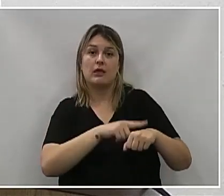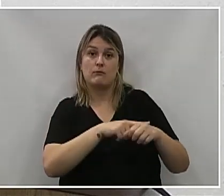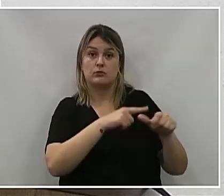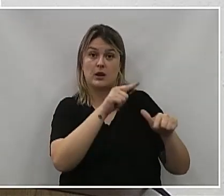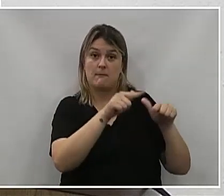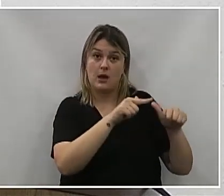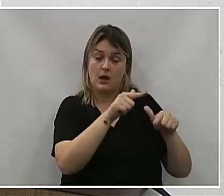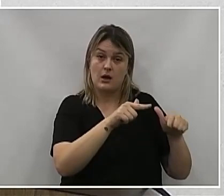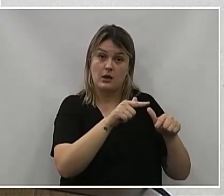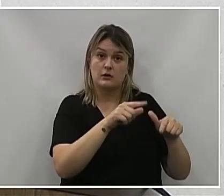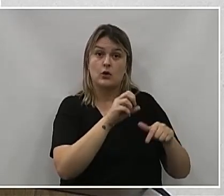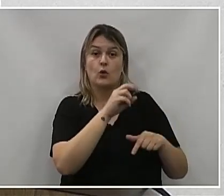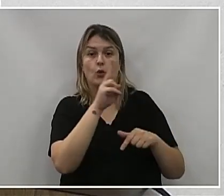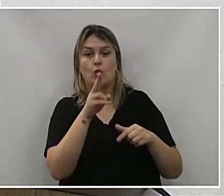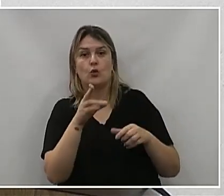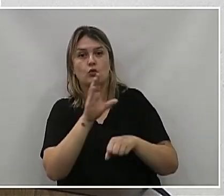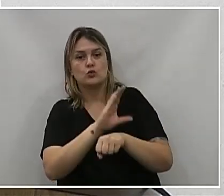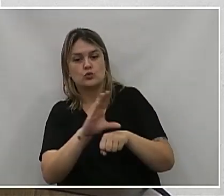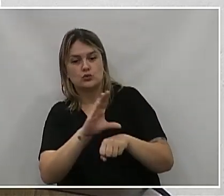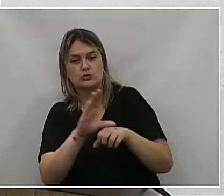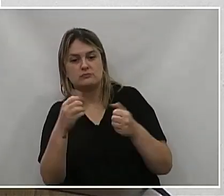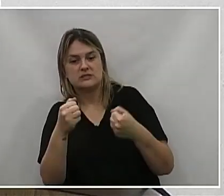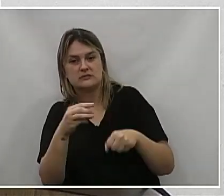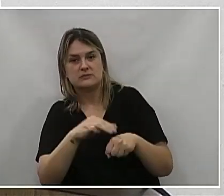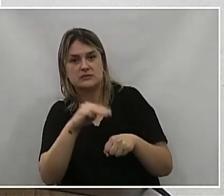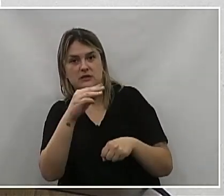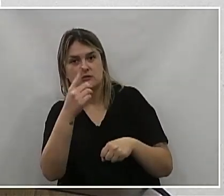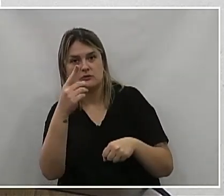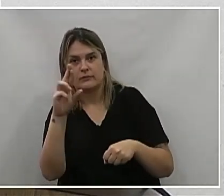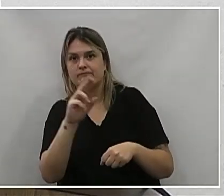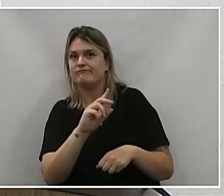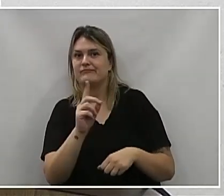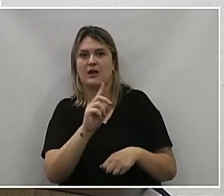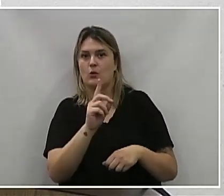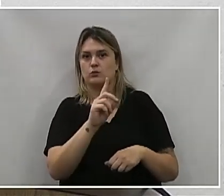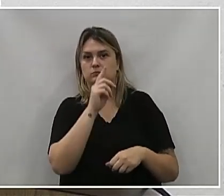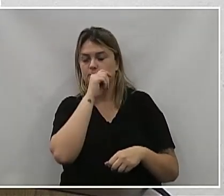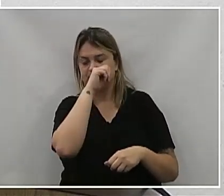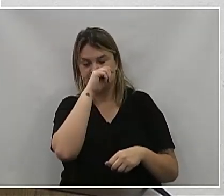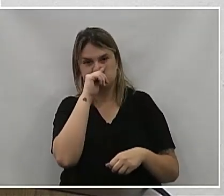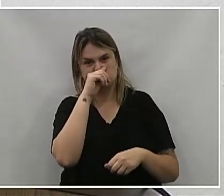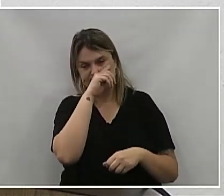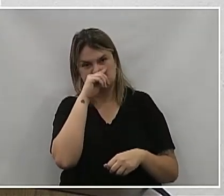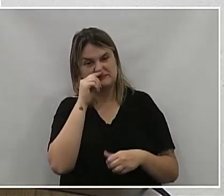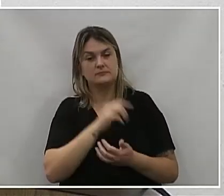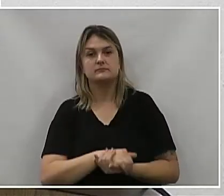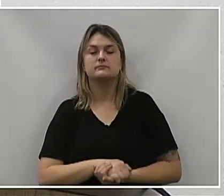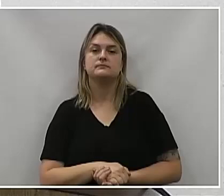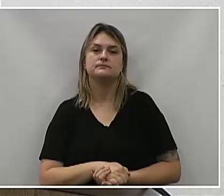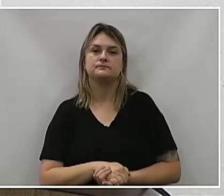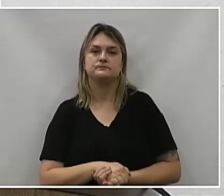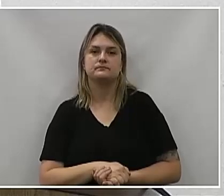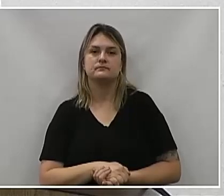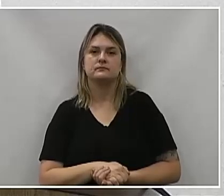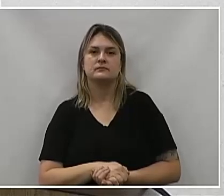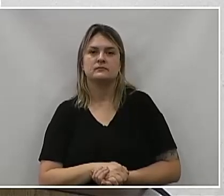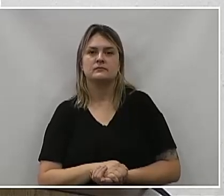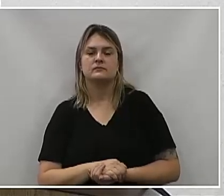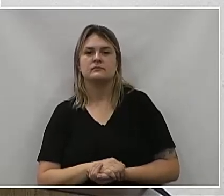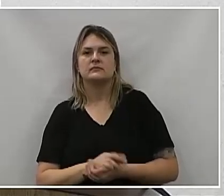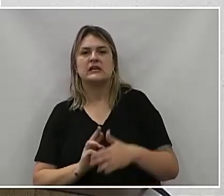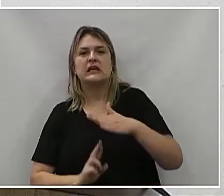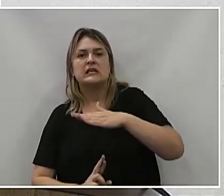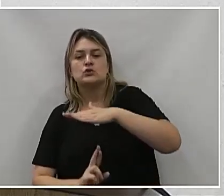tempo, ou pelo colegiado de curso que necessita de mestrado ou doutorado, mas não era assim que era feito. A indicação era feita